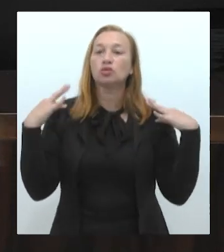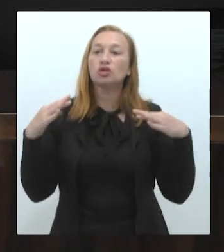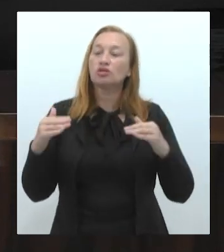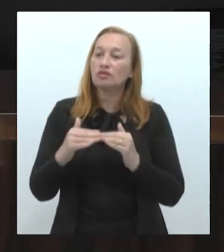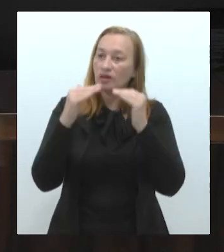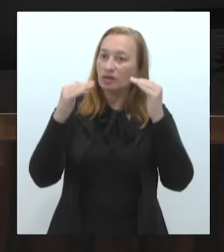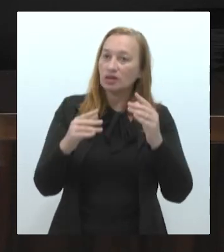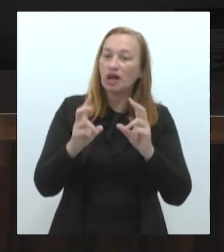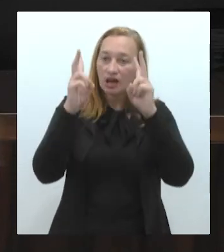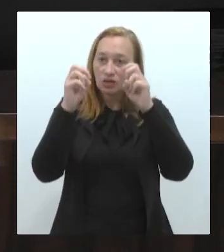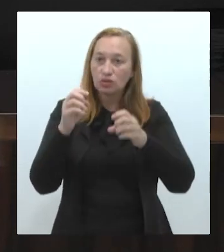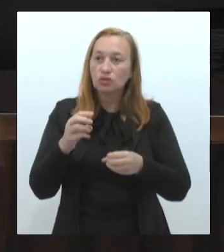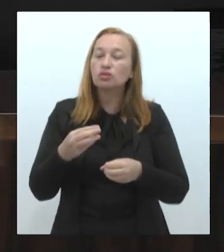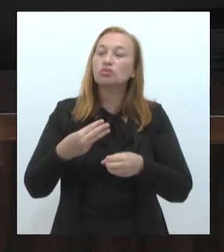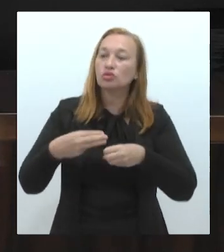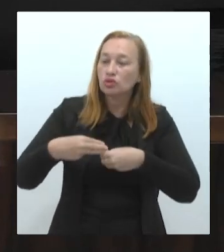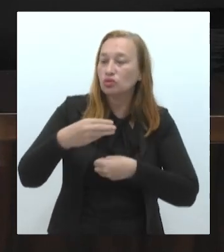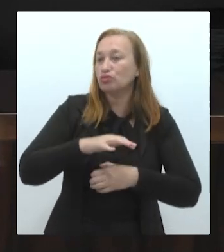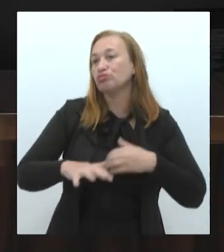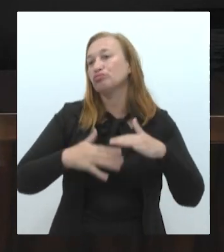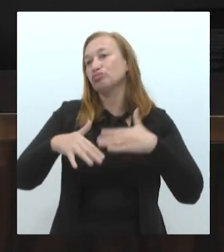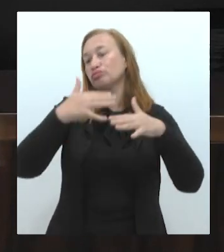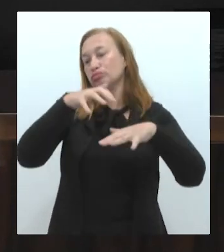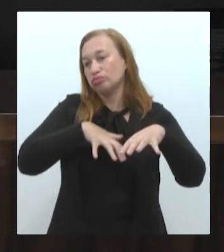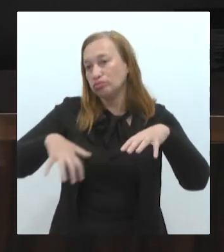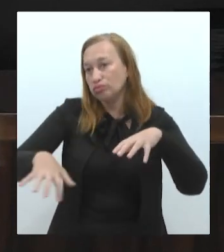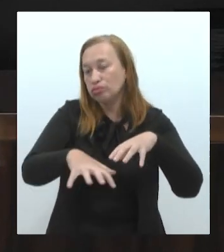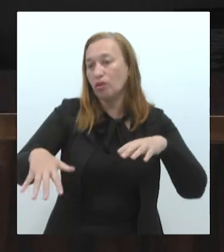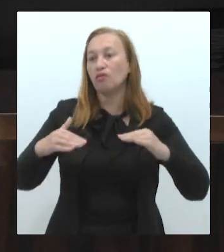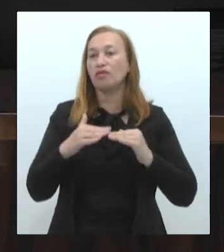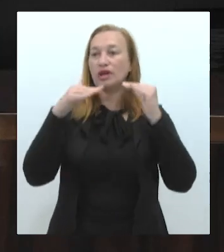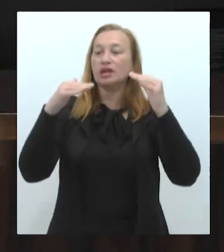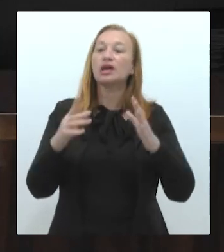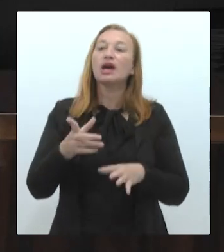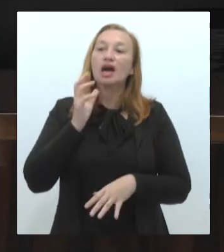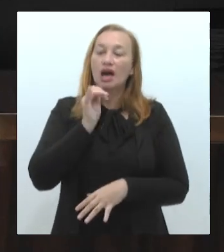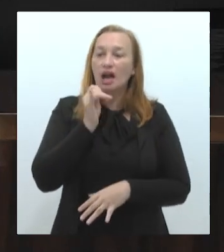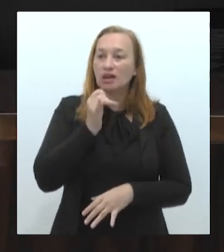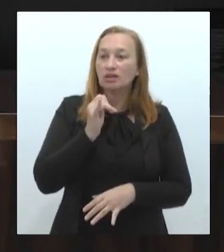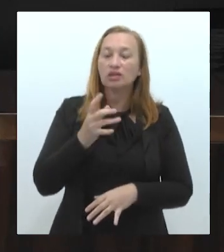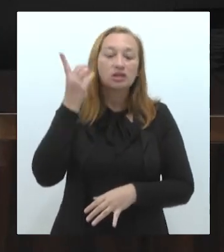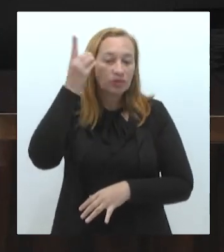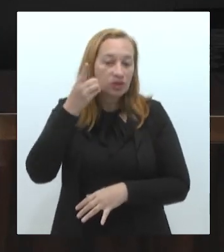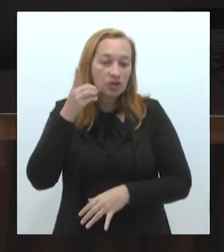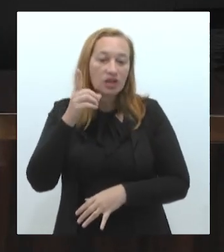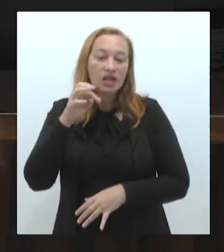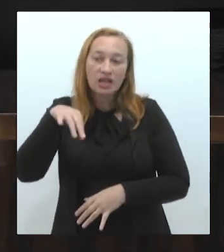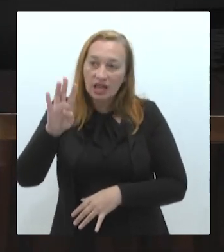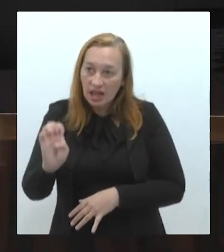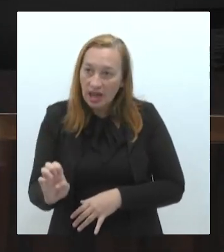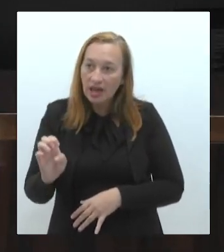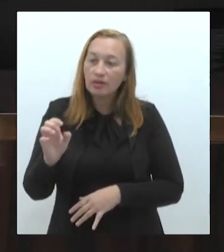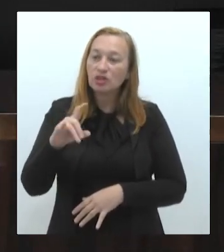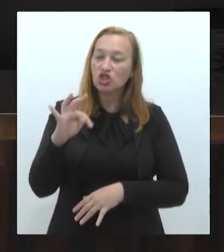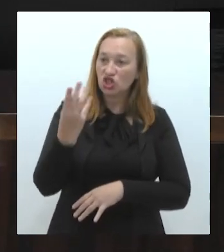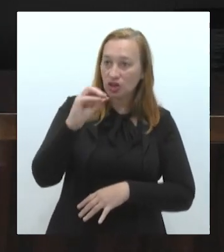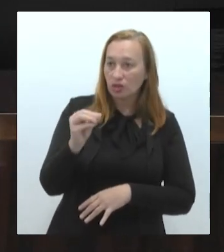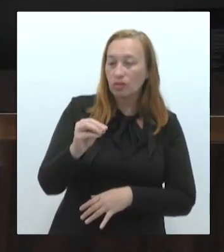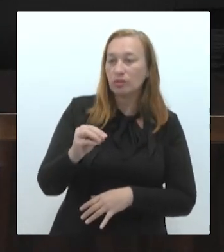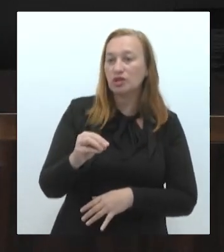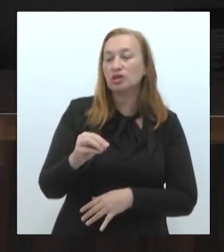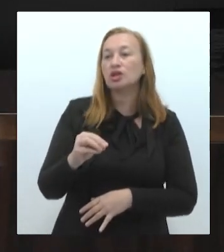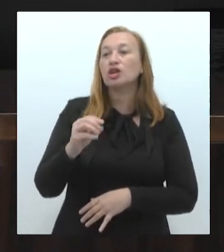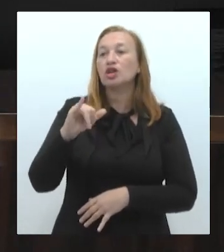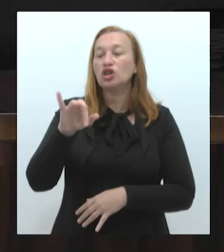favorável, de Assuntos Municipais e Desenvolvimento Regional favorável. Relatoria dos deputados Guilherme Delaroli, Chico Machado, Júlio Rocha